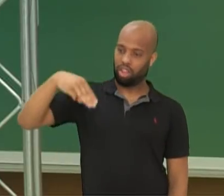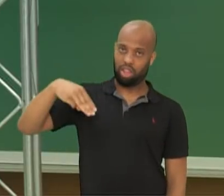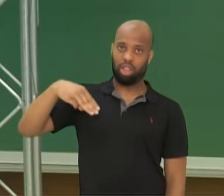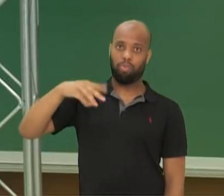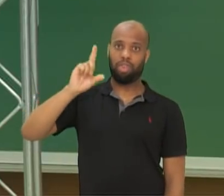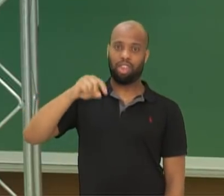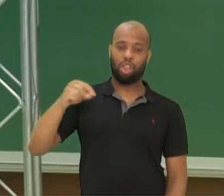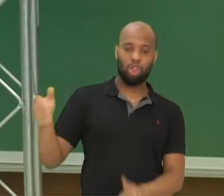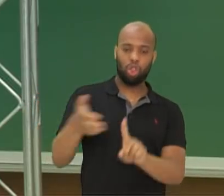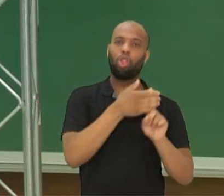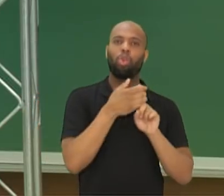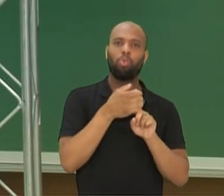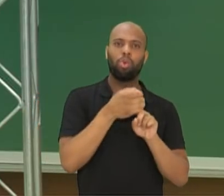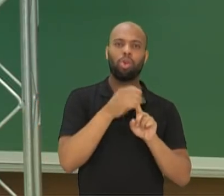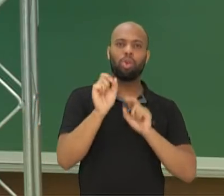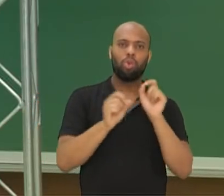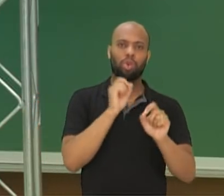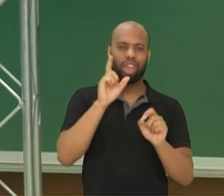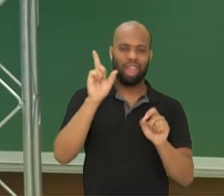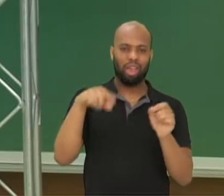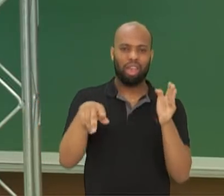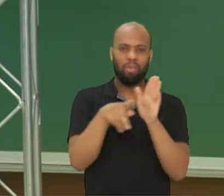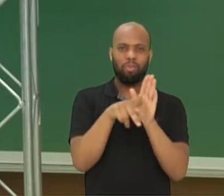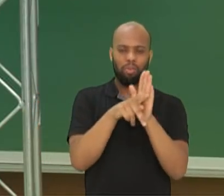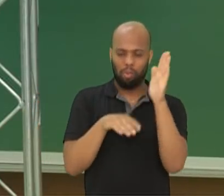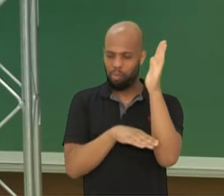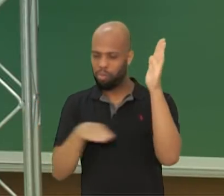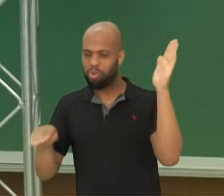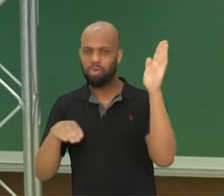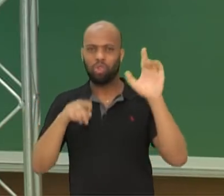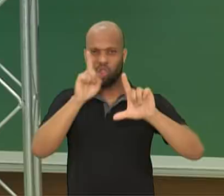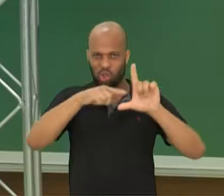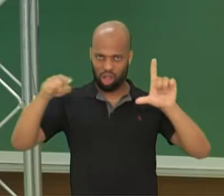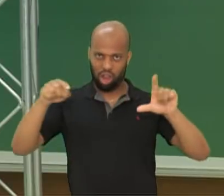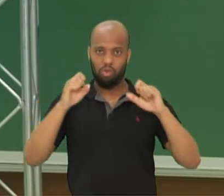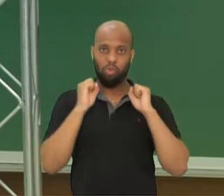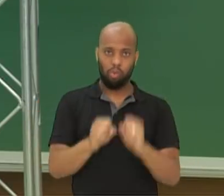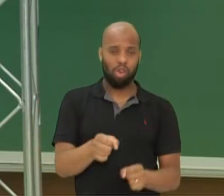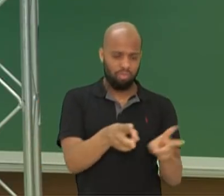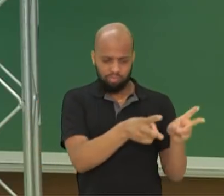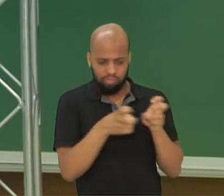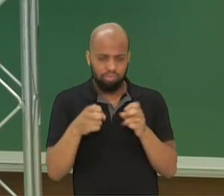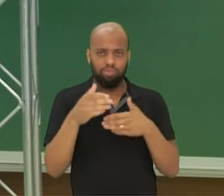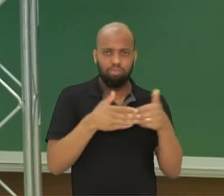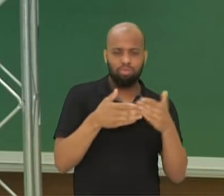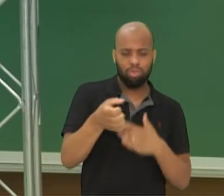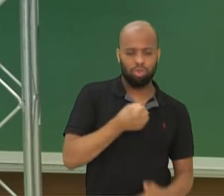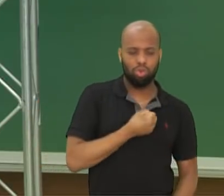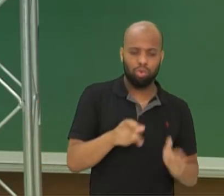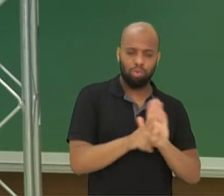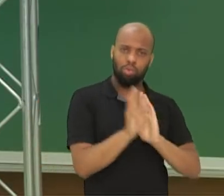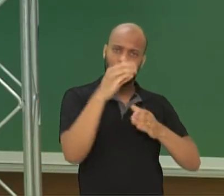seja, a minha variável independente pode ser observado com qualquer valor real.